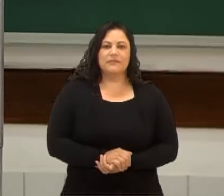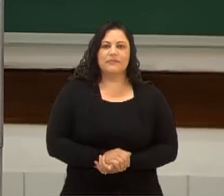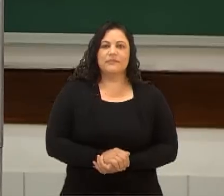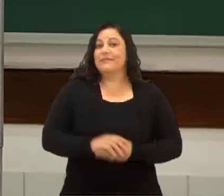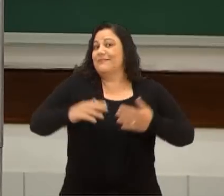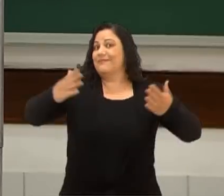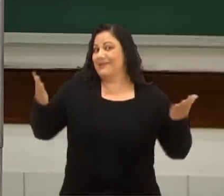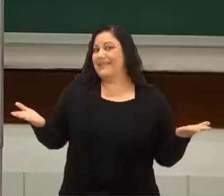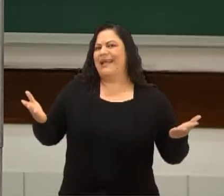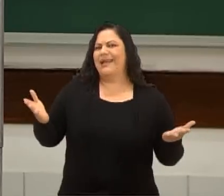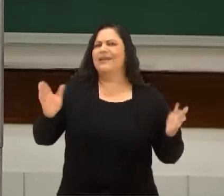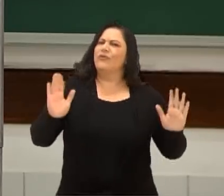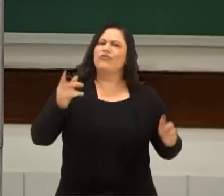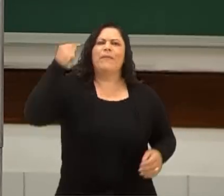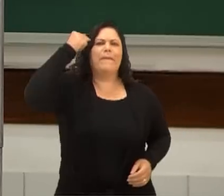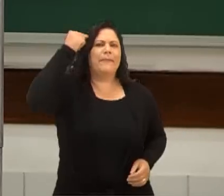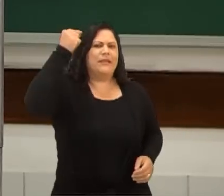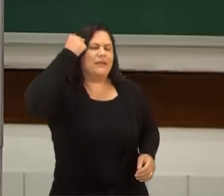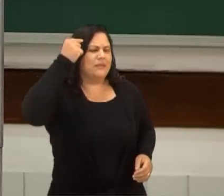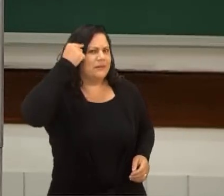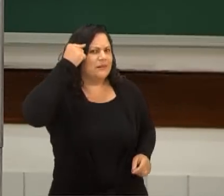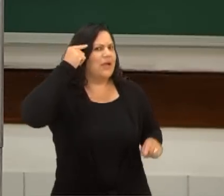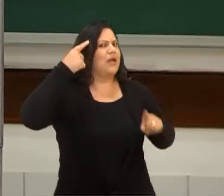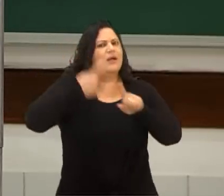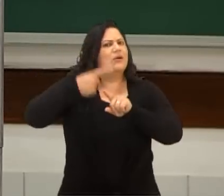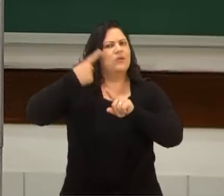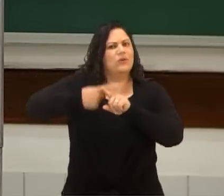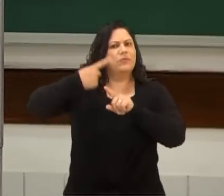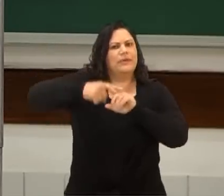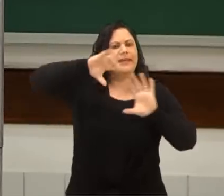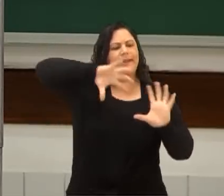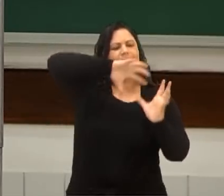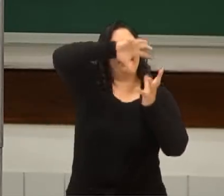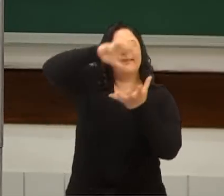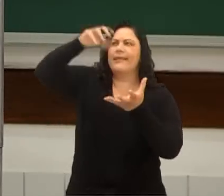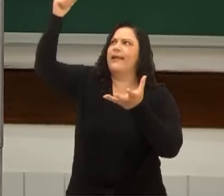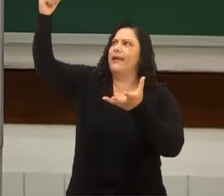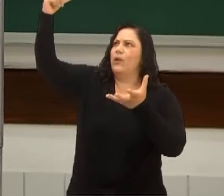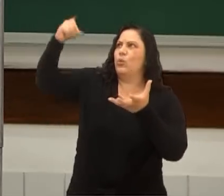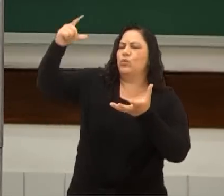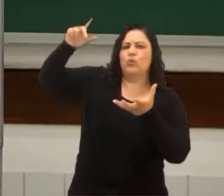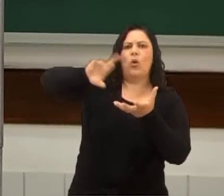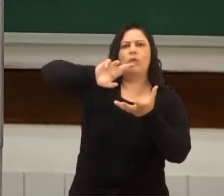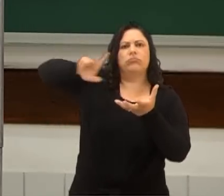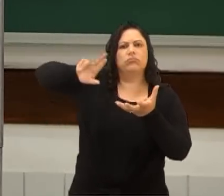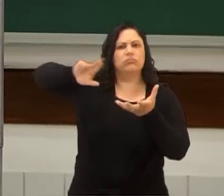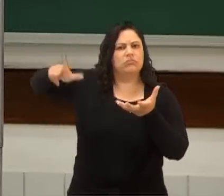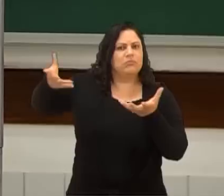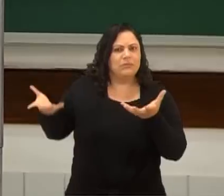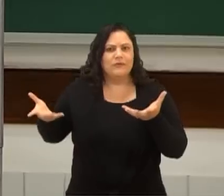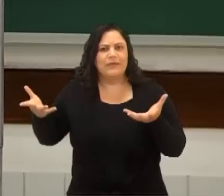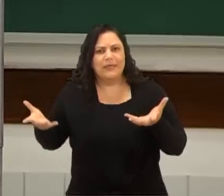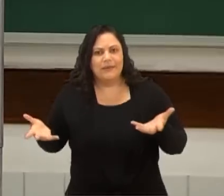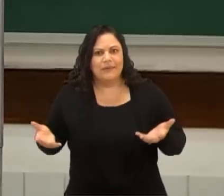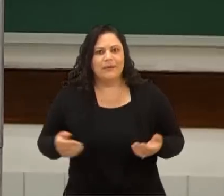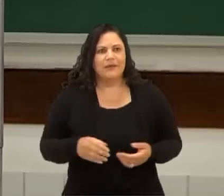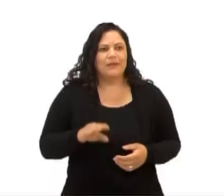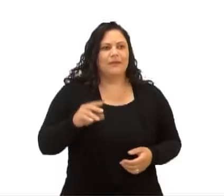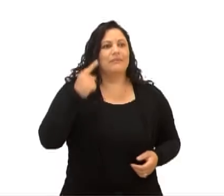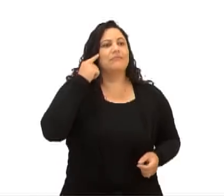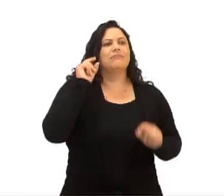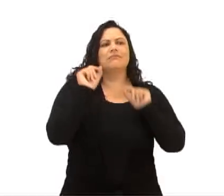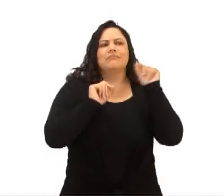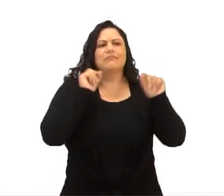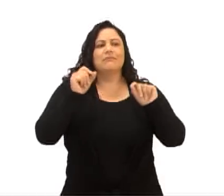E aí, pessoal, pensaram um pouquinho por que então que a Terra é iluminada de forma diferente pela luz do Sol? Olha